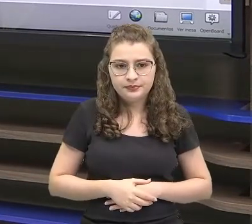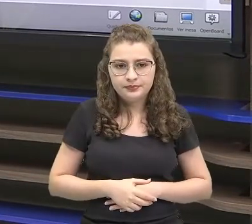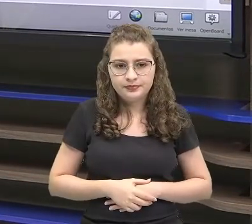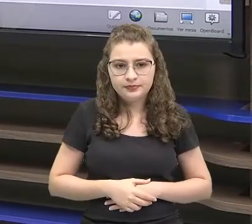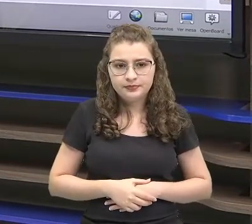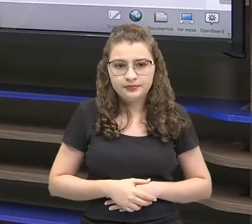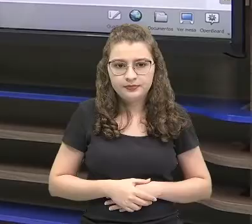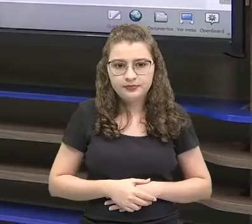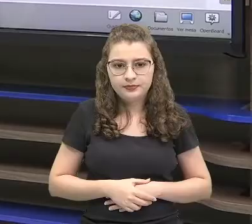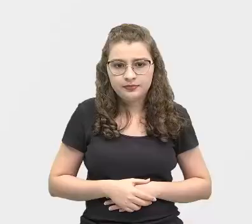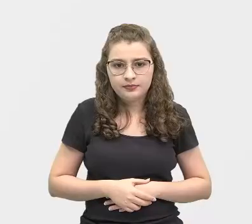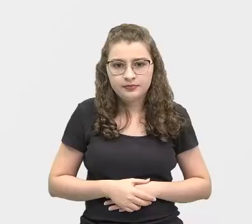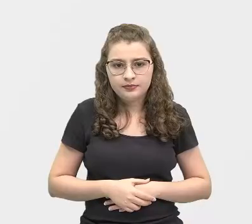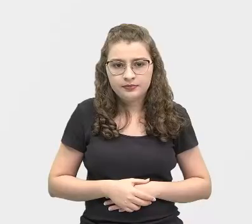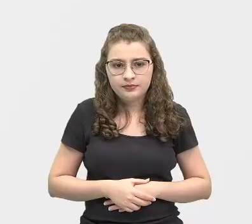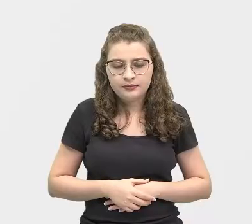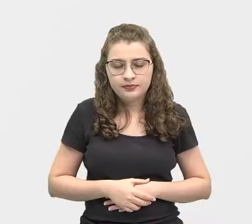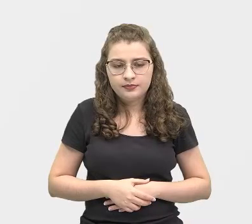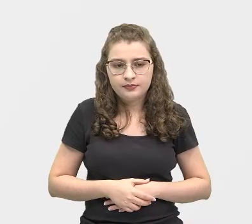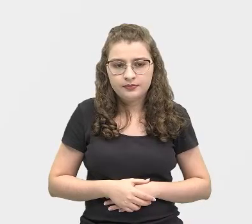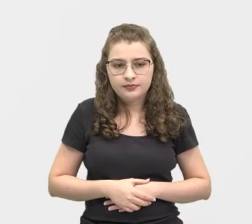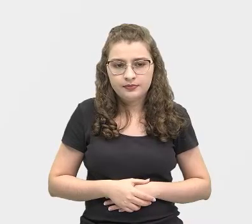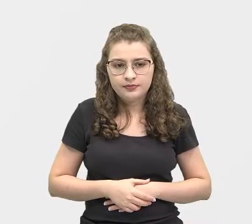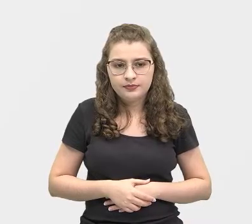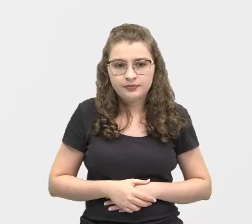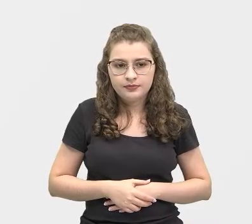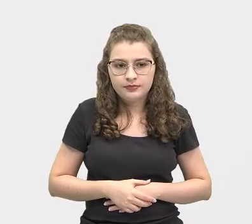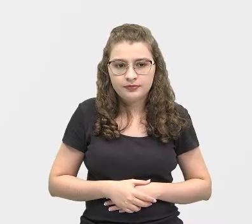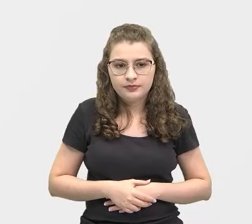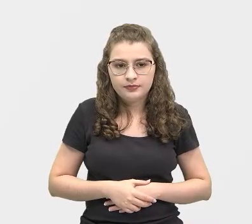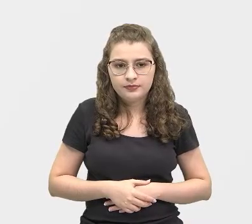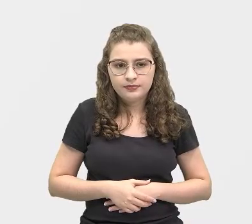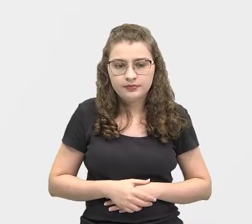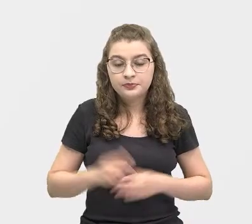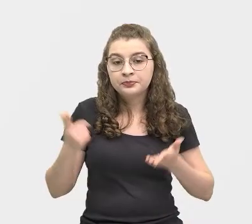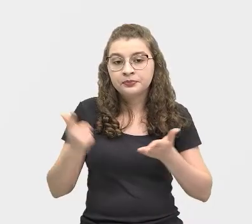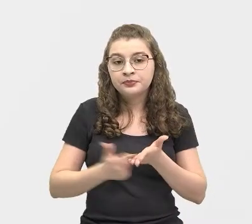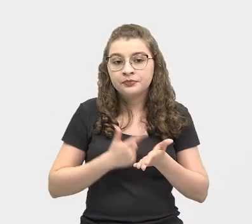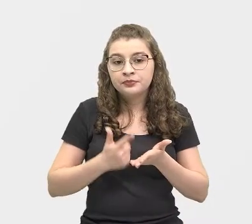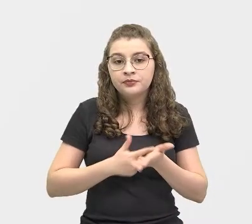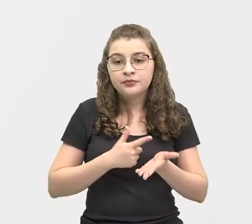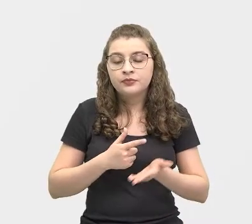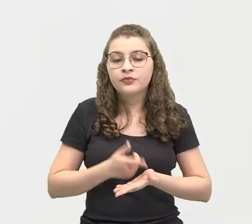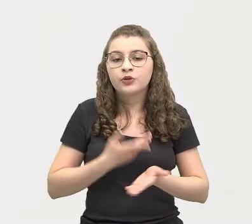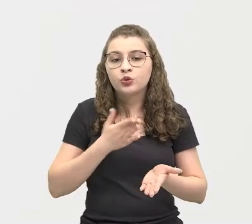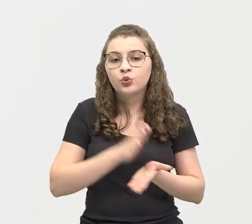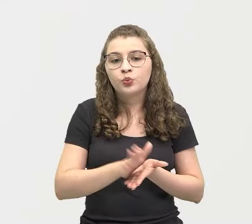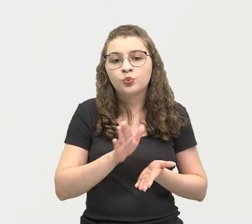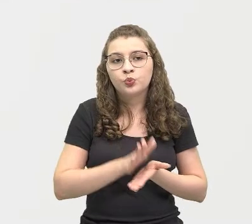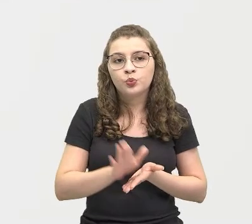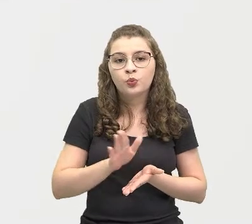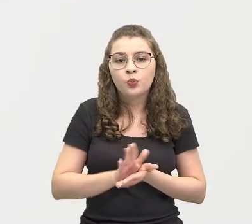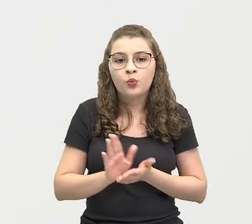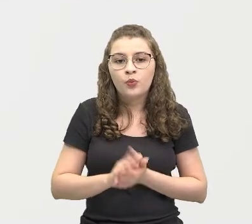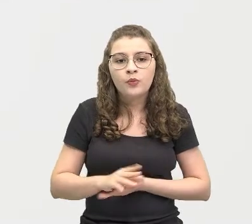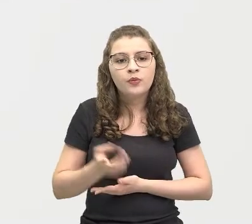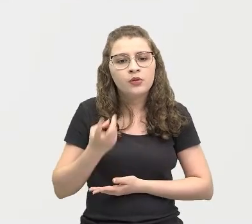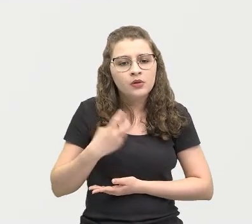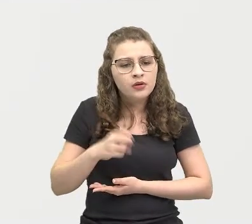Sertões. Prosseguindo, olha só. Então, Os Sertões foi escrito ali com